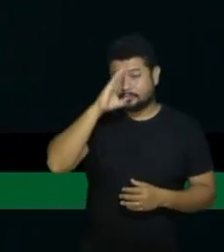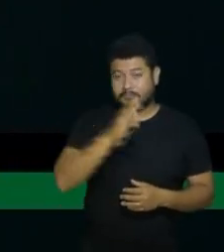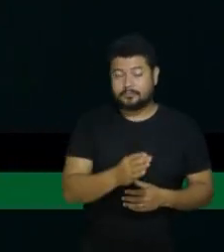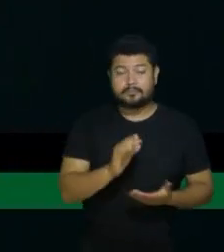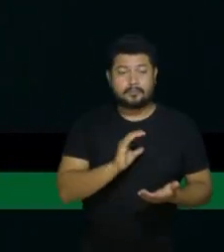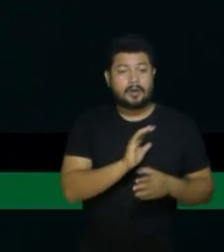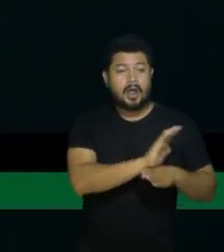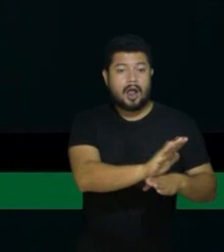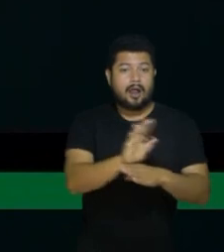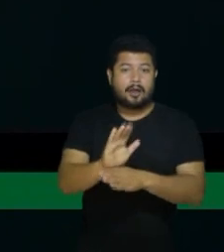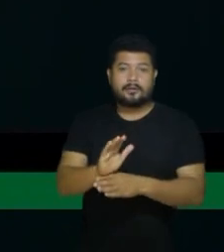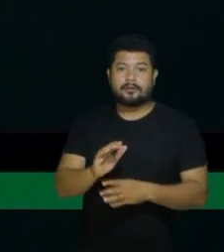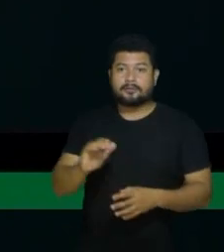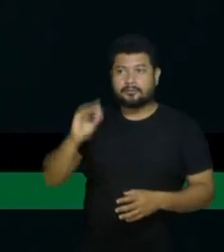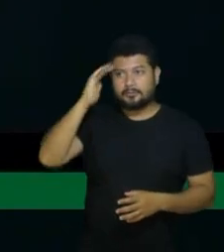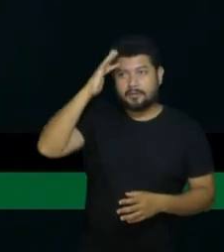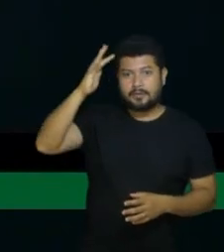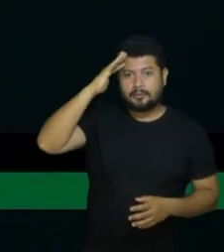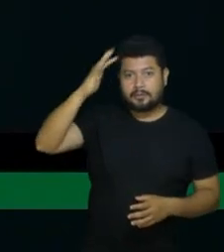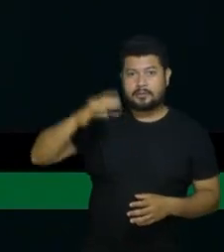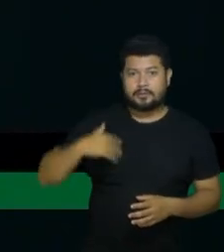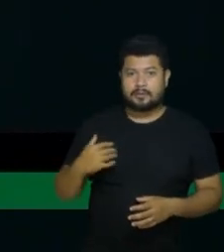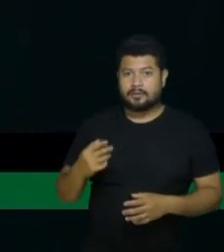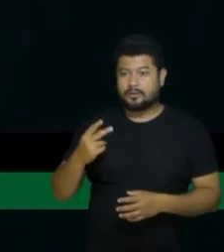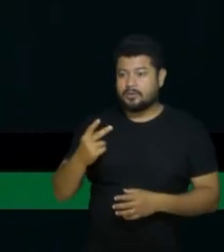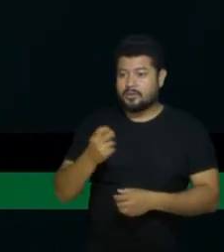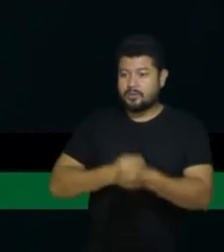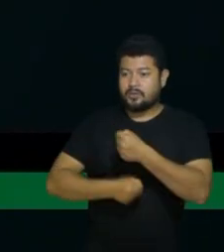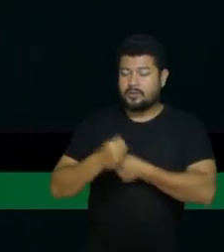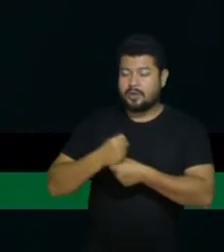os senhores 2024